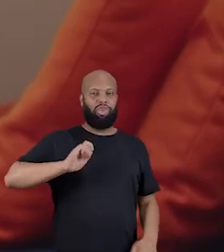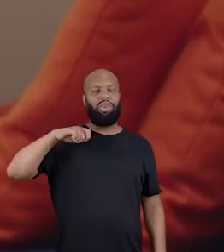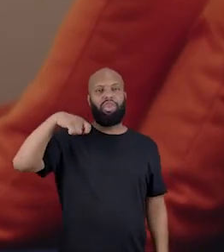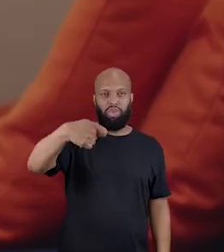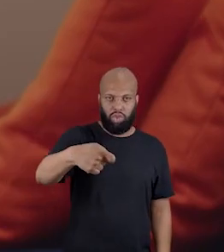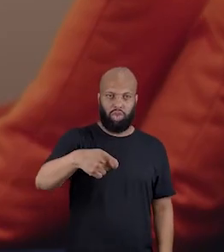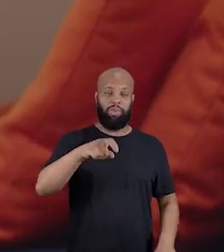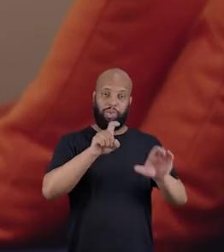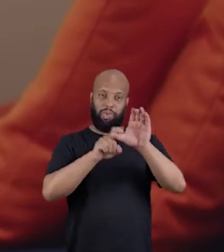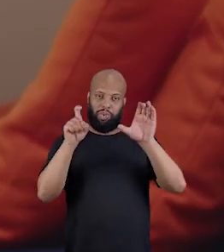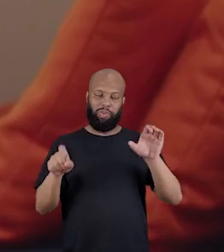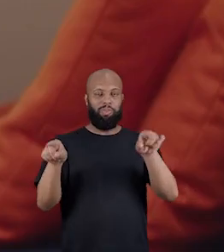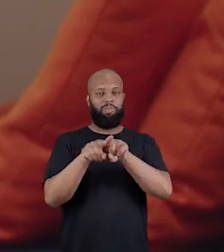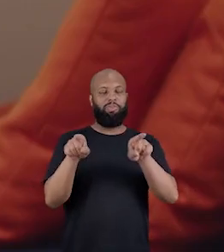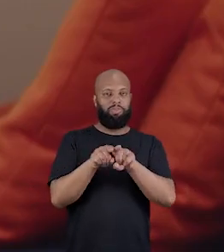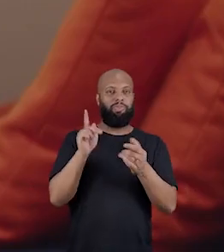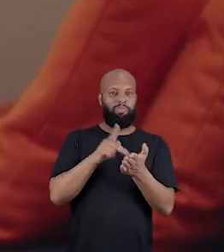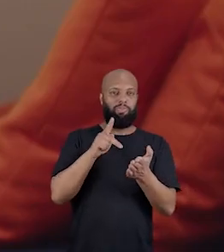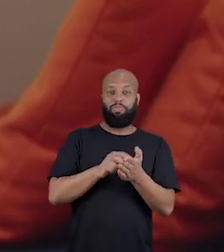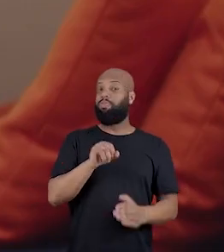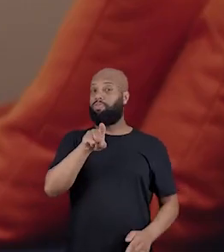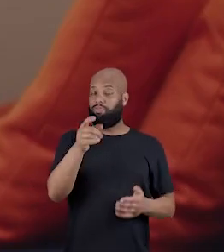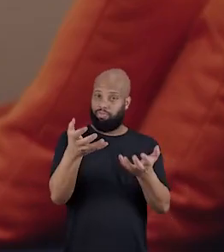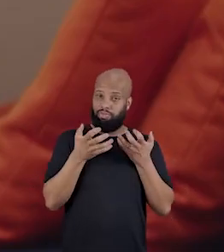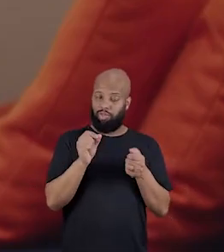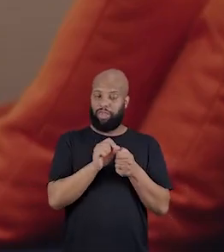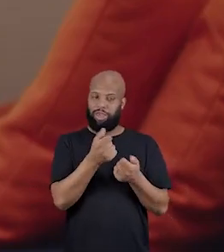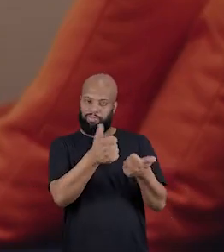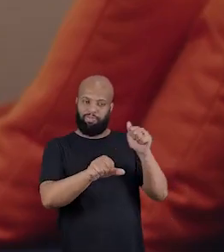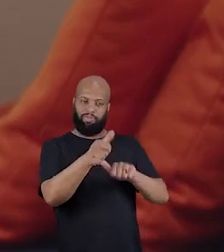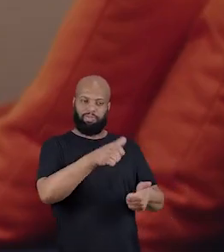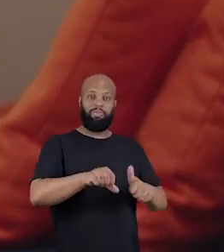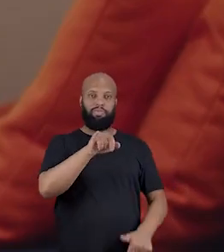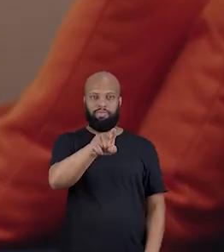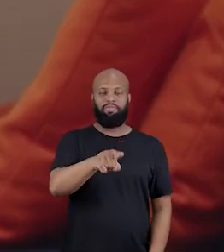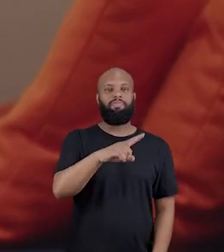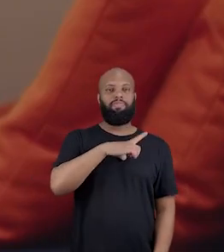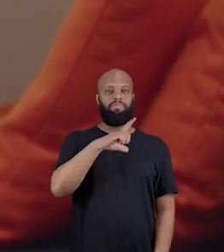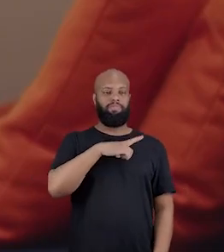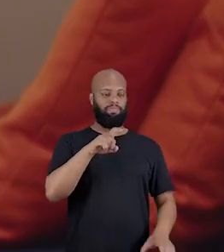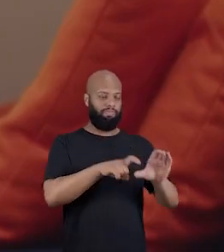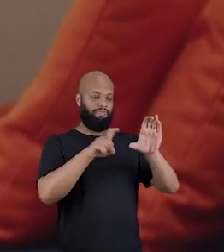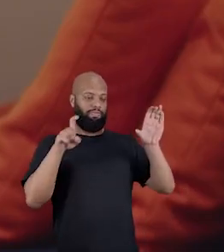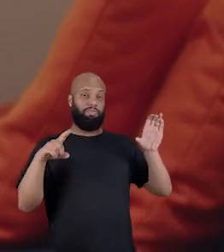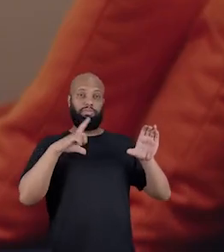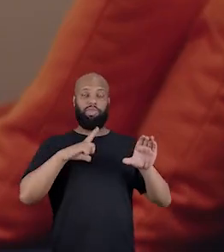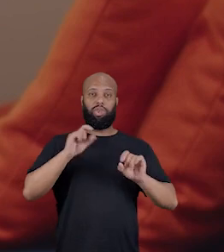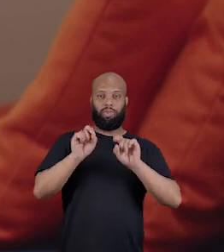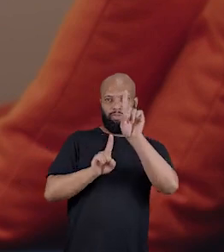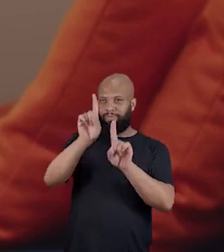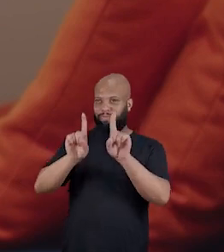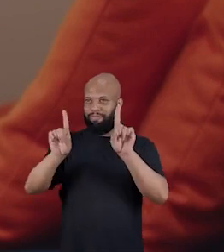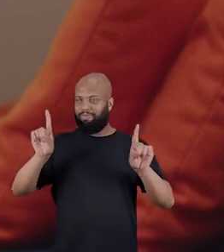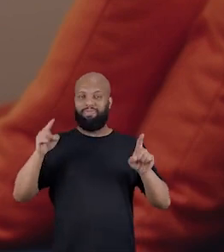sobre autonomia, porque no fim, quando você quer fazer uma avaliação sobre o quanto você está dando de autonomia, você tem